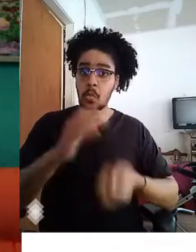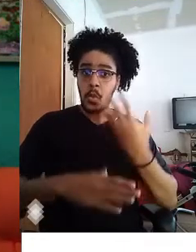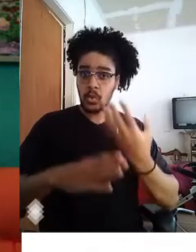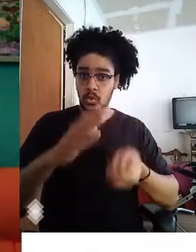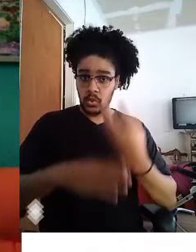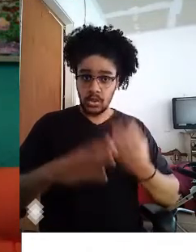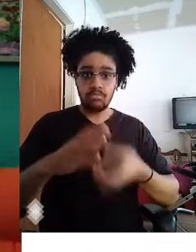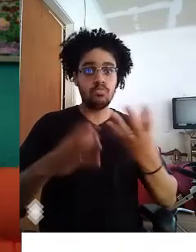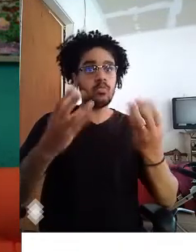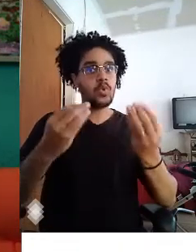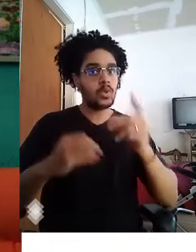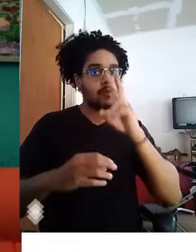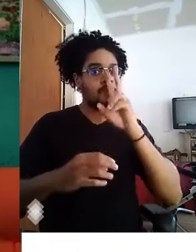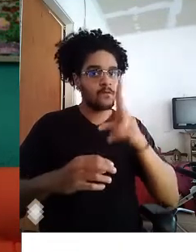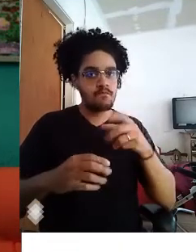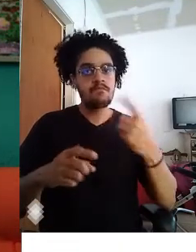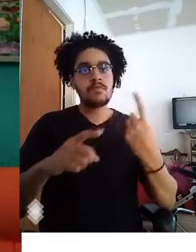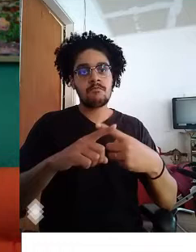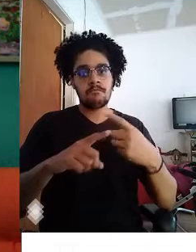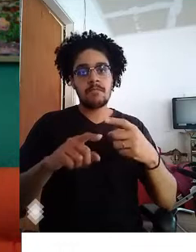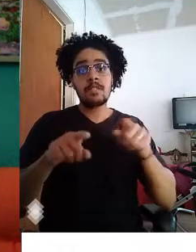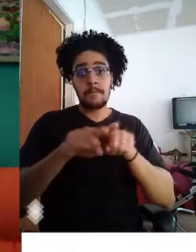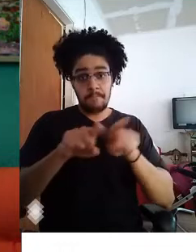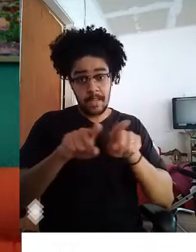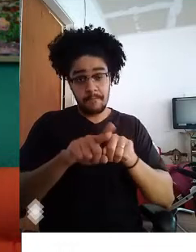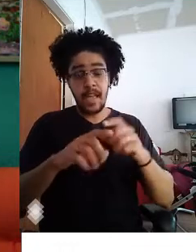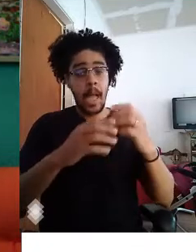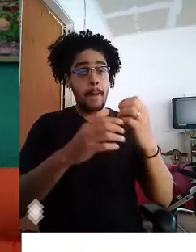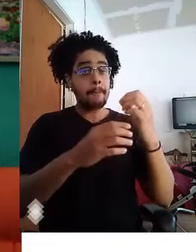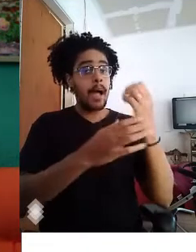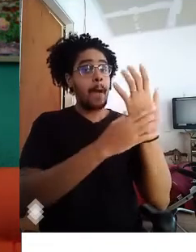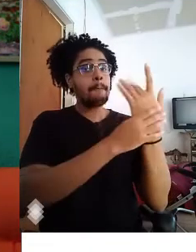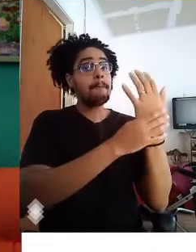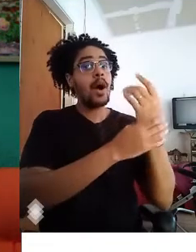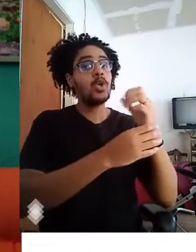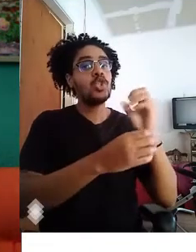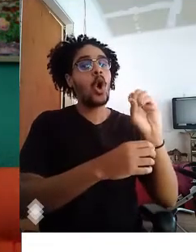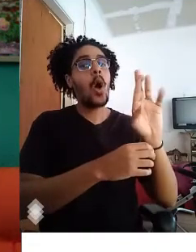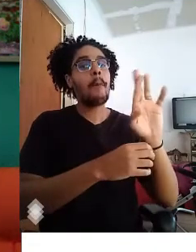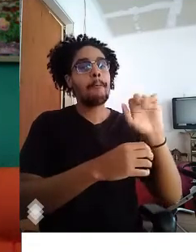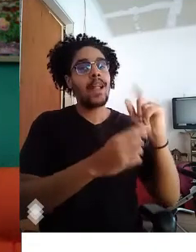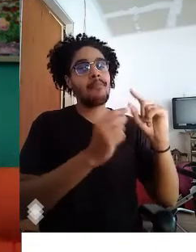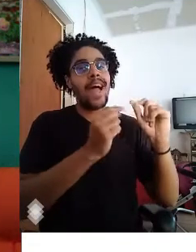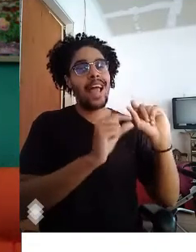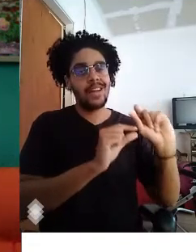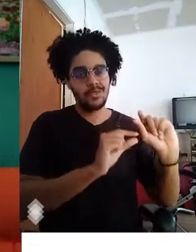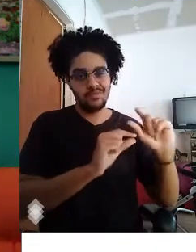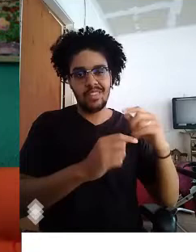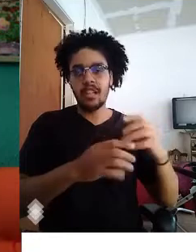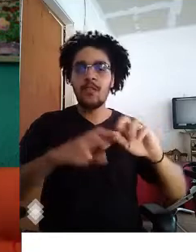de produção elevadíssima e com um custo de mão de obra extremamente barato. Várias